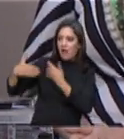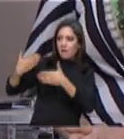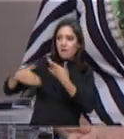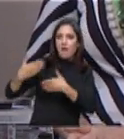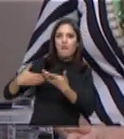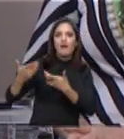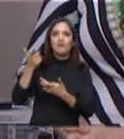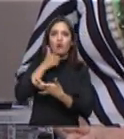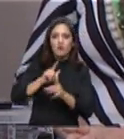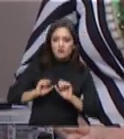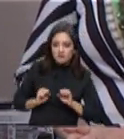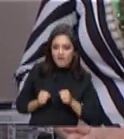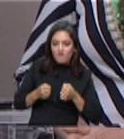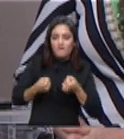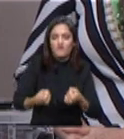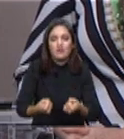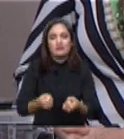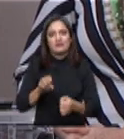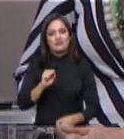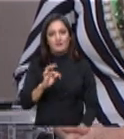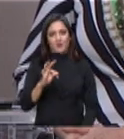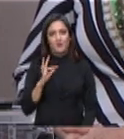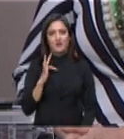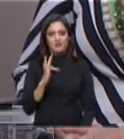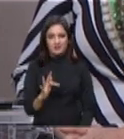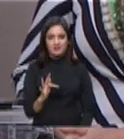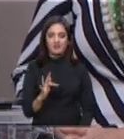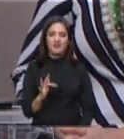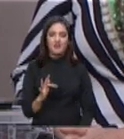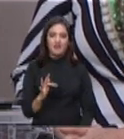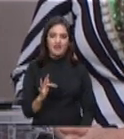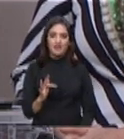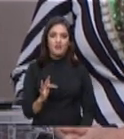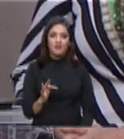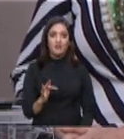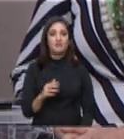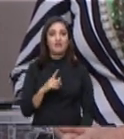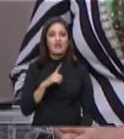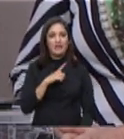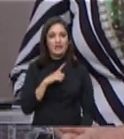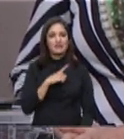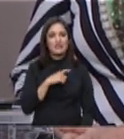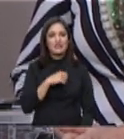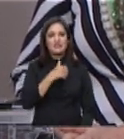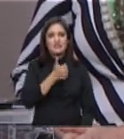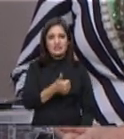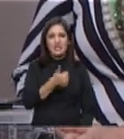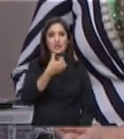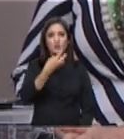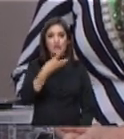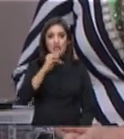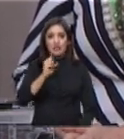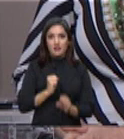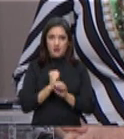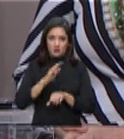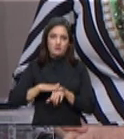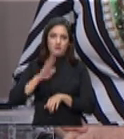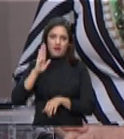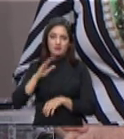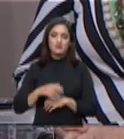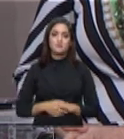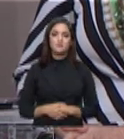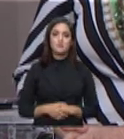fortalecimento institucional de sua Suprema Corte, a qual já conta com mais de 130 anos.